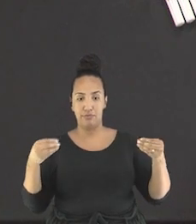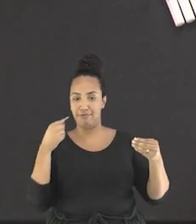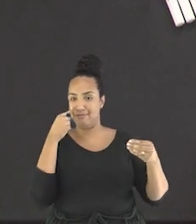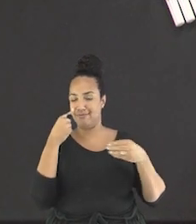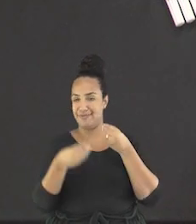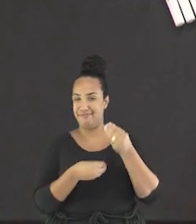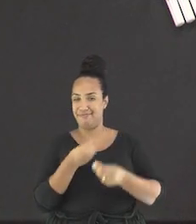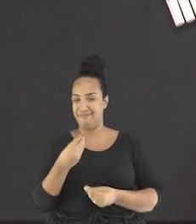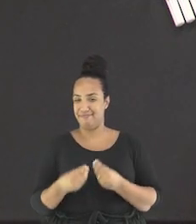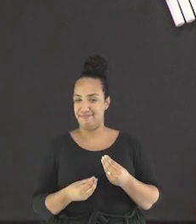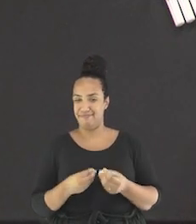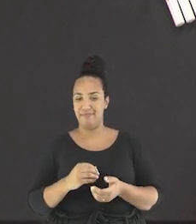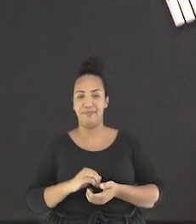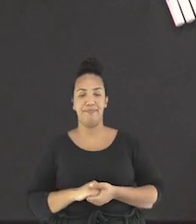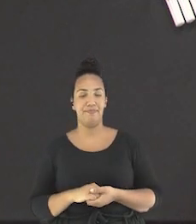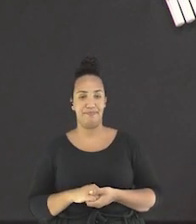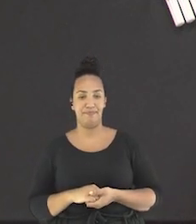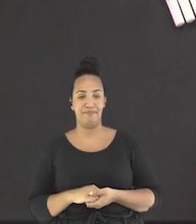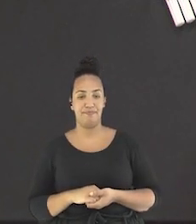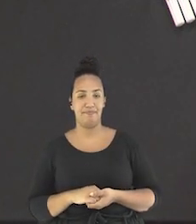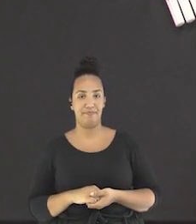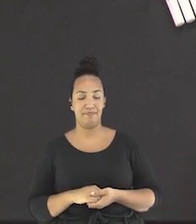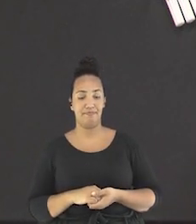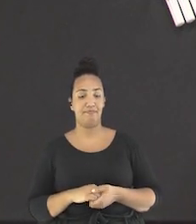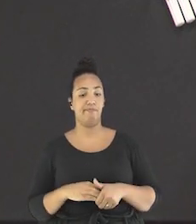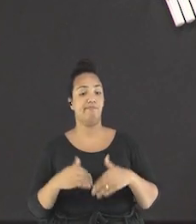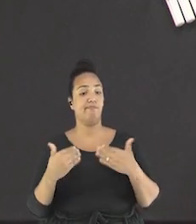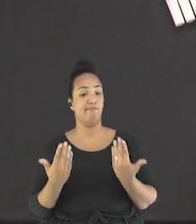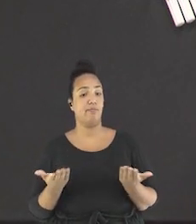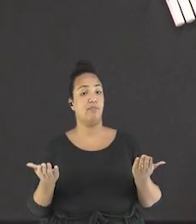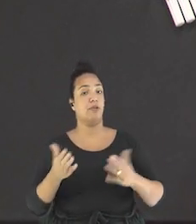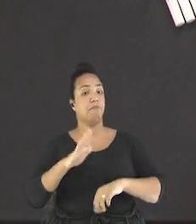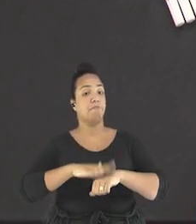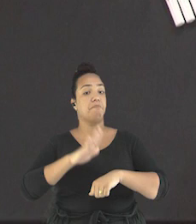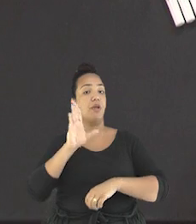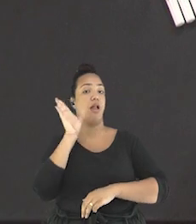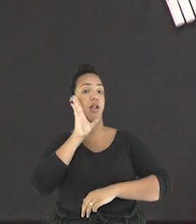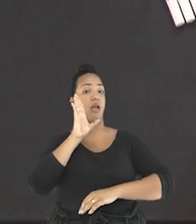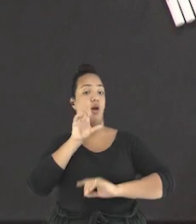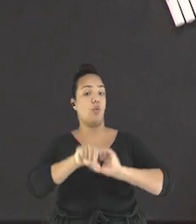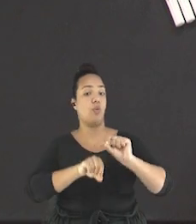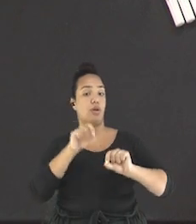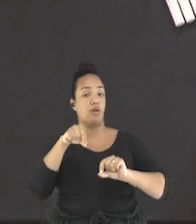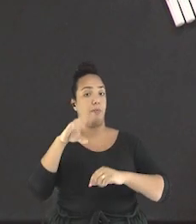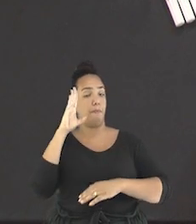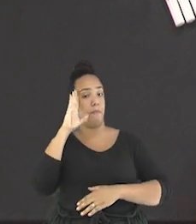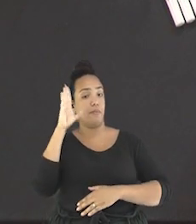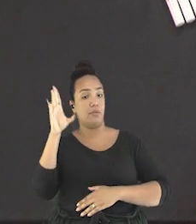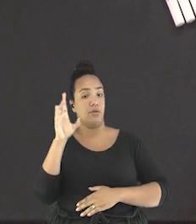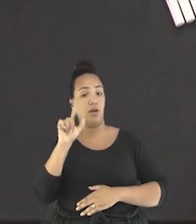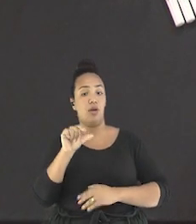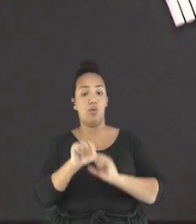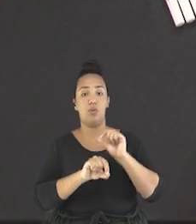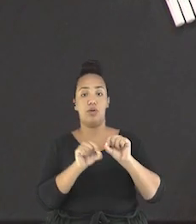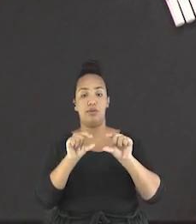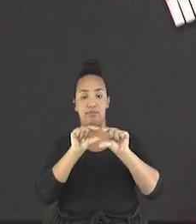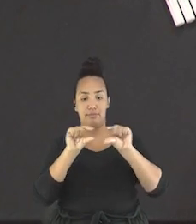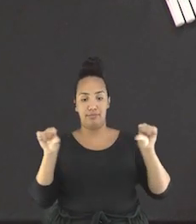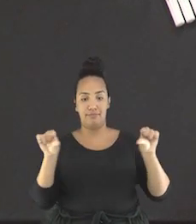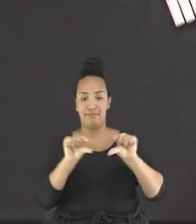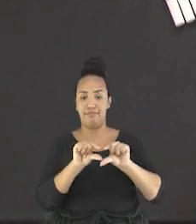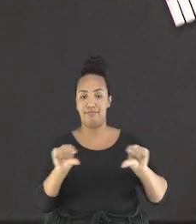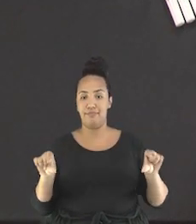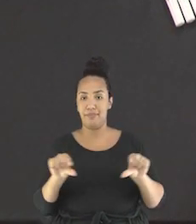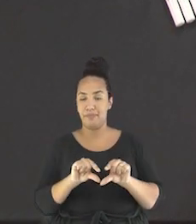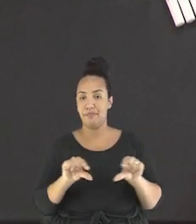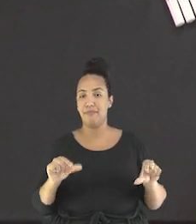abre, depois que recorta, aí vai ficar desse jeitinho aqui. E agora que vem a parte mais legal, a parte principal, que